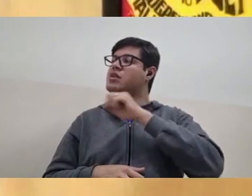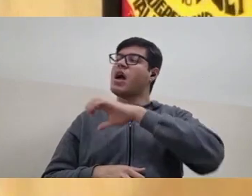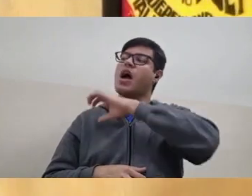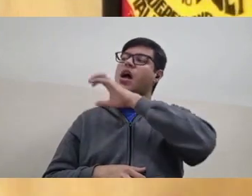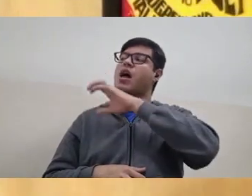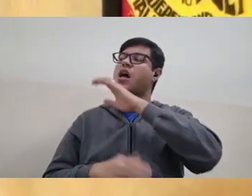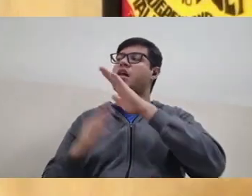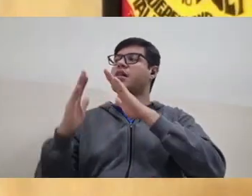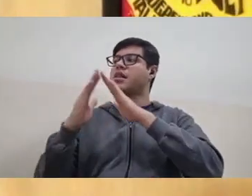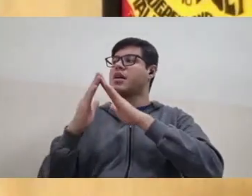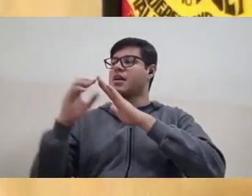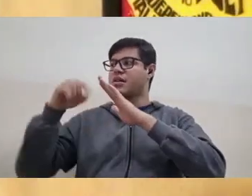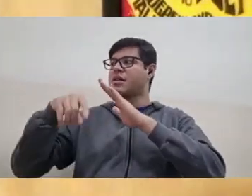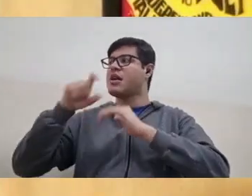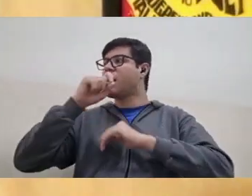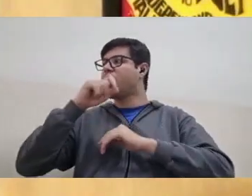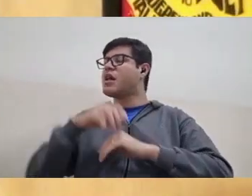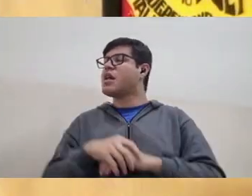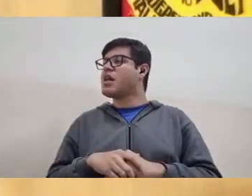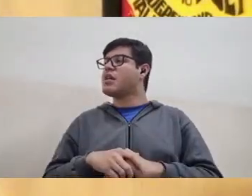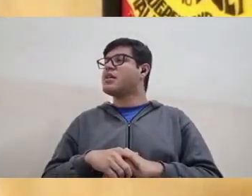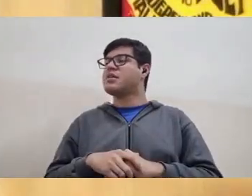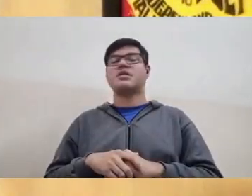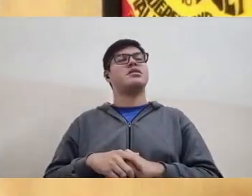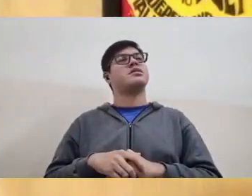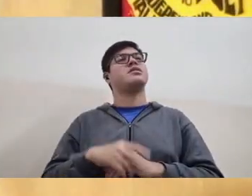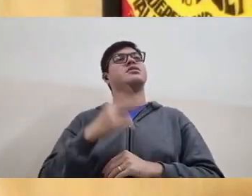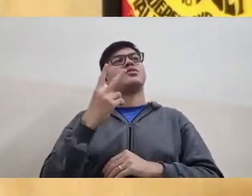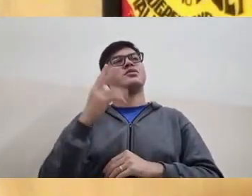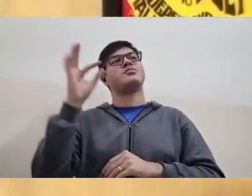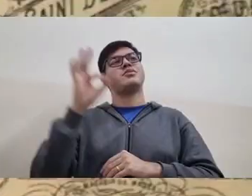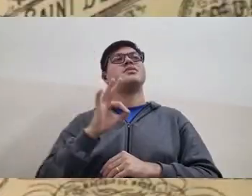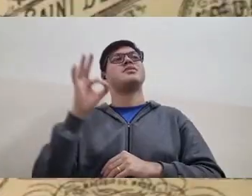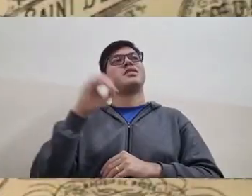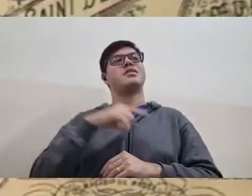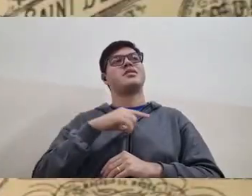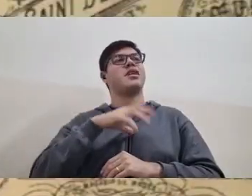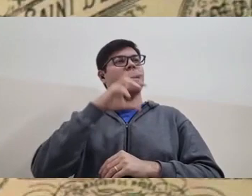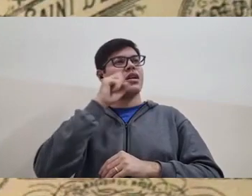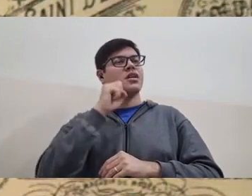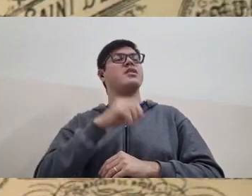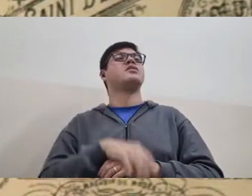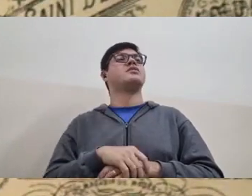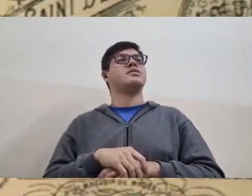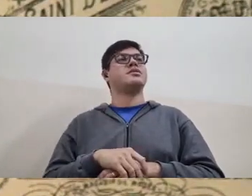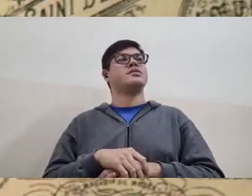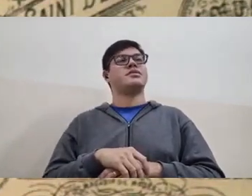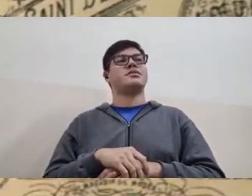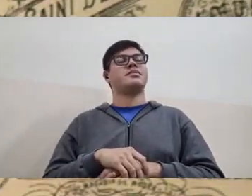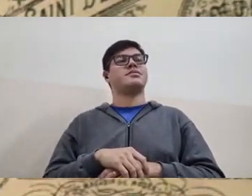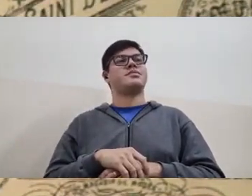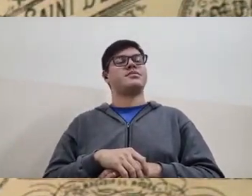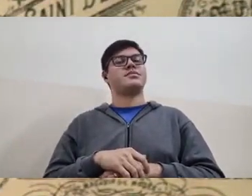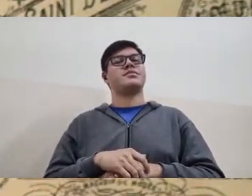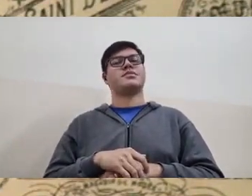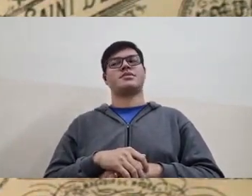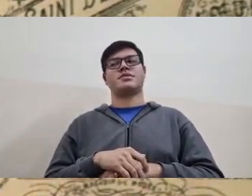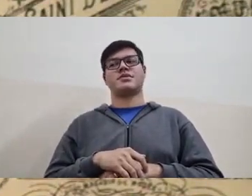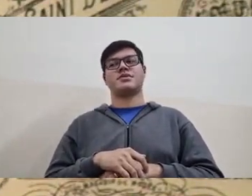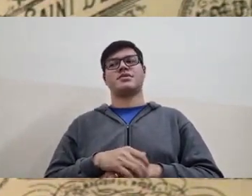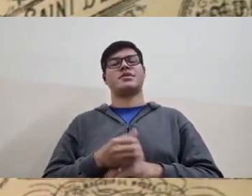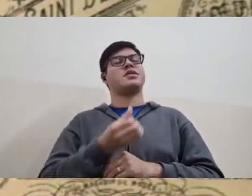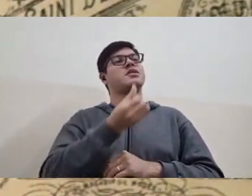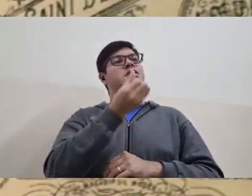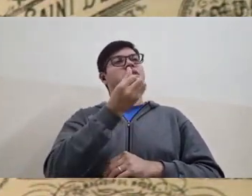a adoção de animais. Adoção de animais. Dá 2% também se você adotar. São seis itens? São